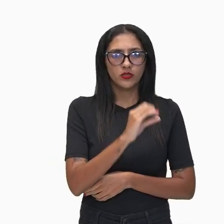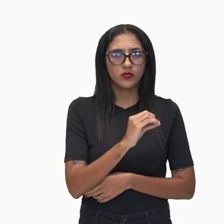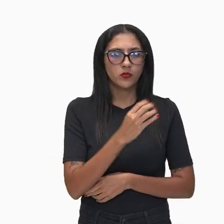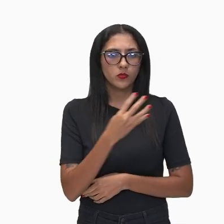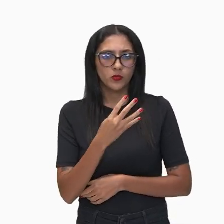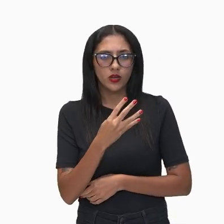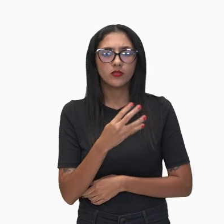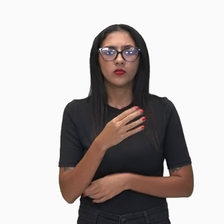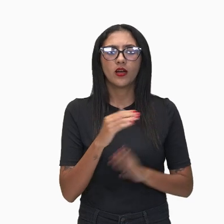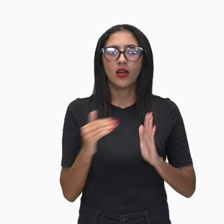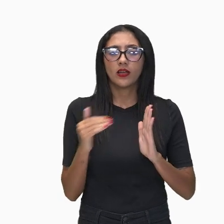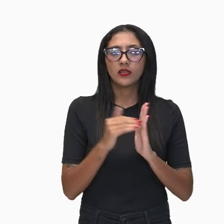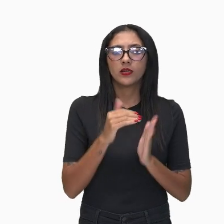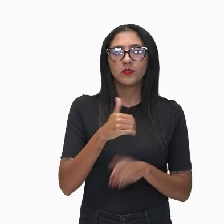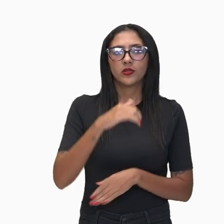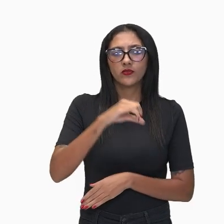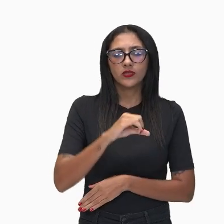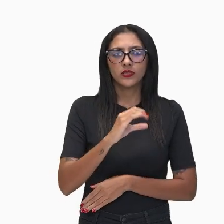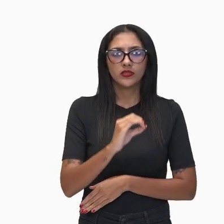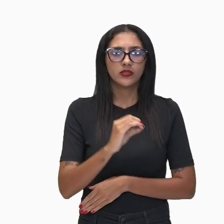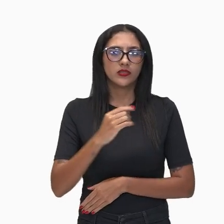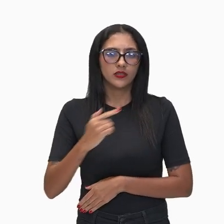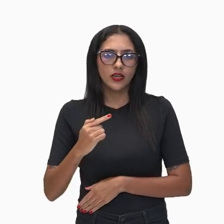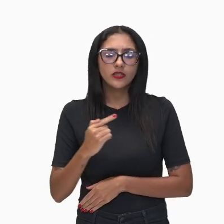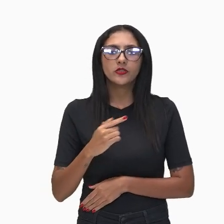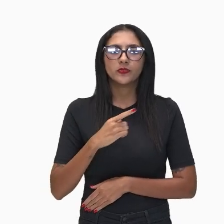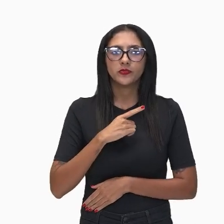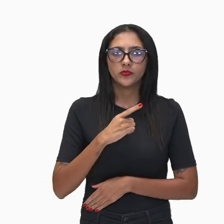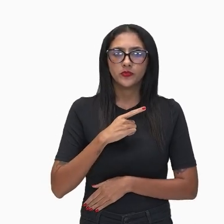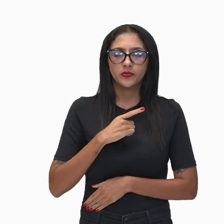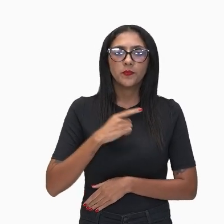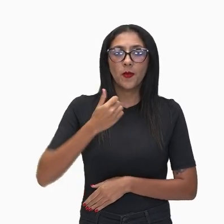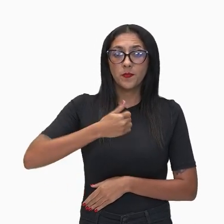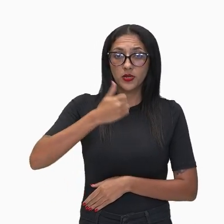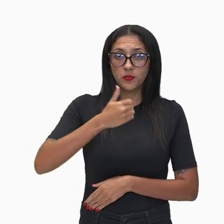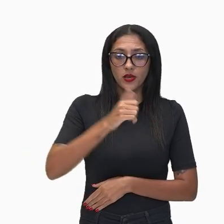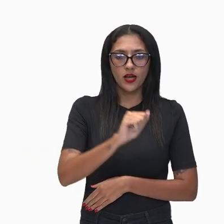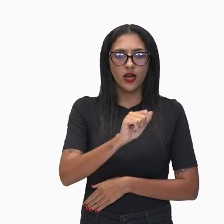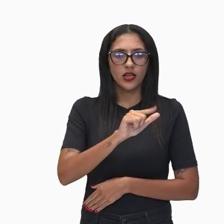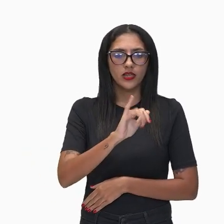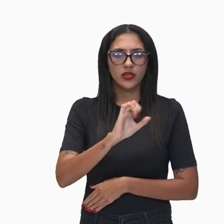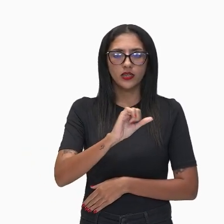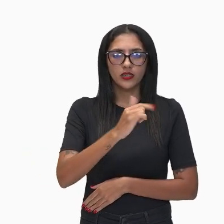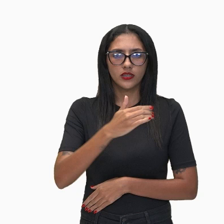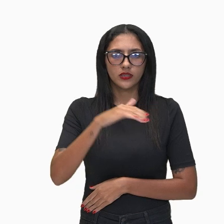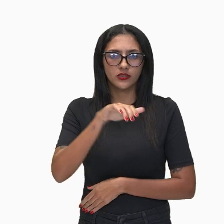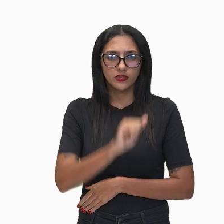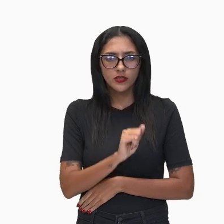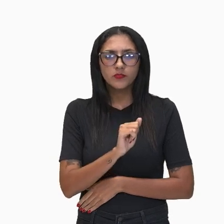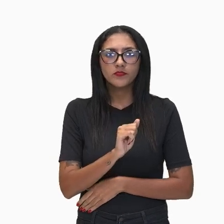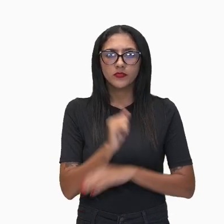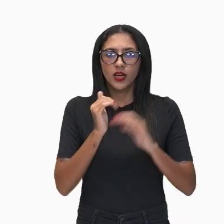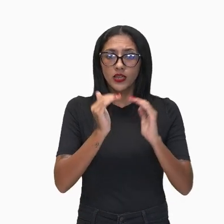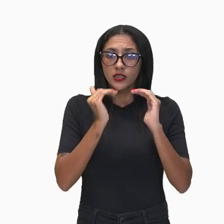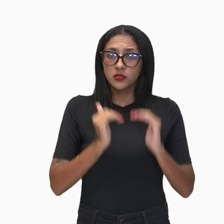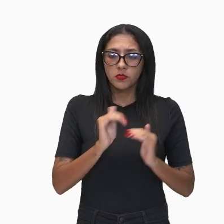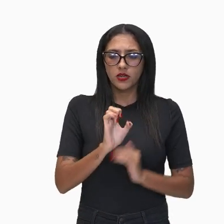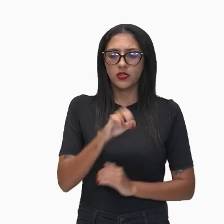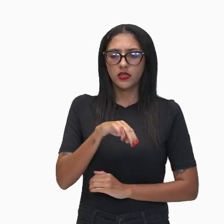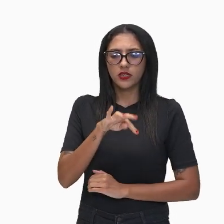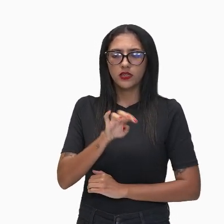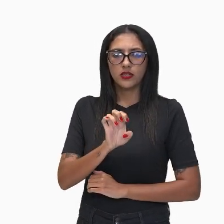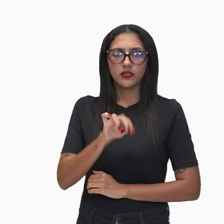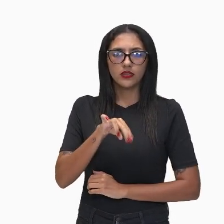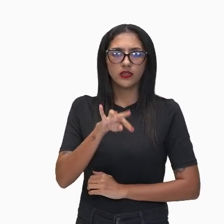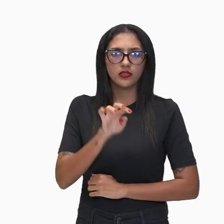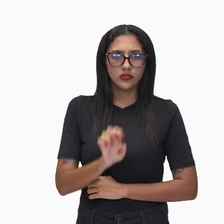Tríplice Entente. Então vejam só, nós tínhamos a Tríplice Aliança e também tínhamos a Tríplice